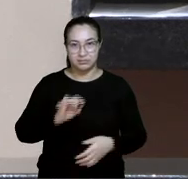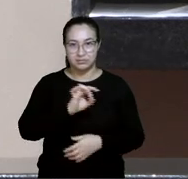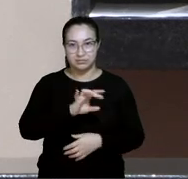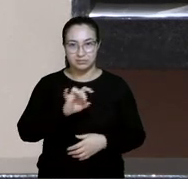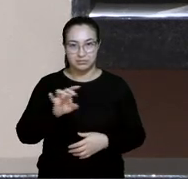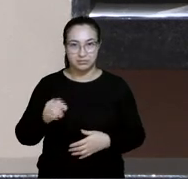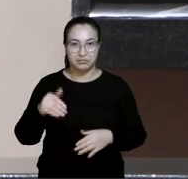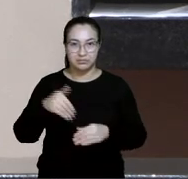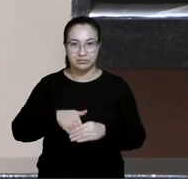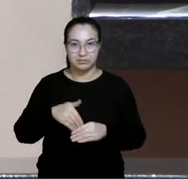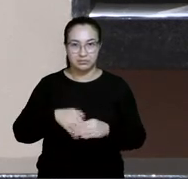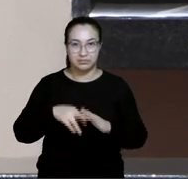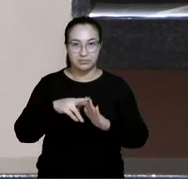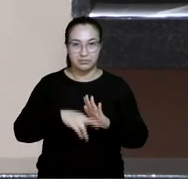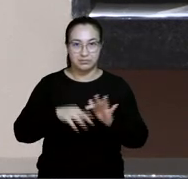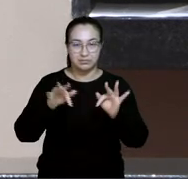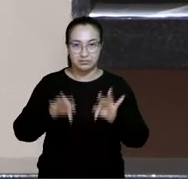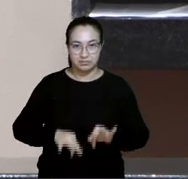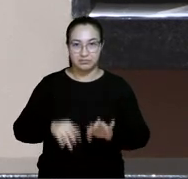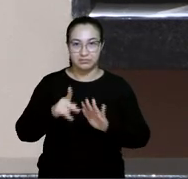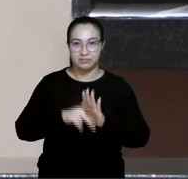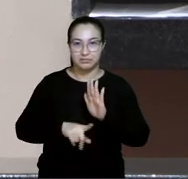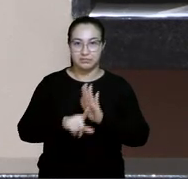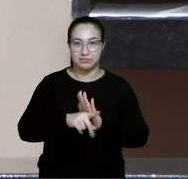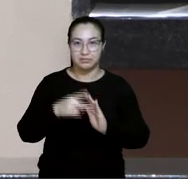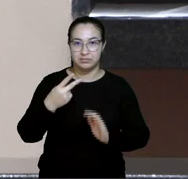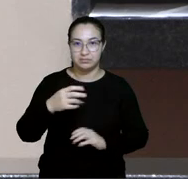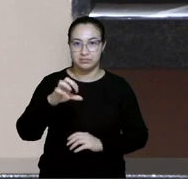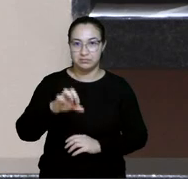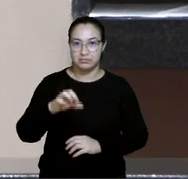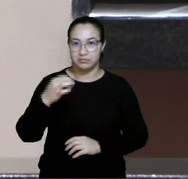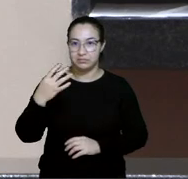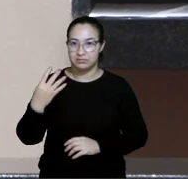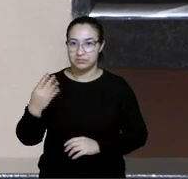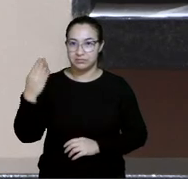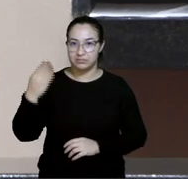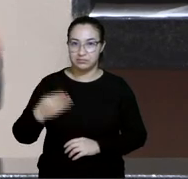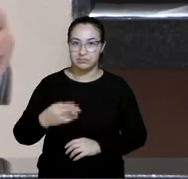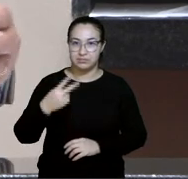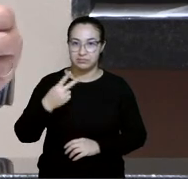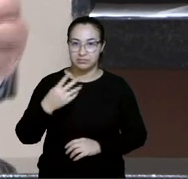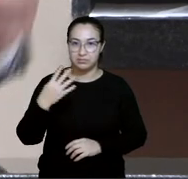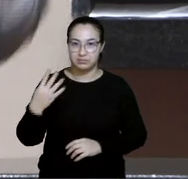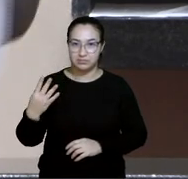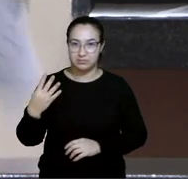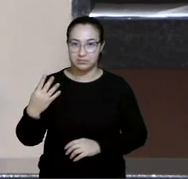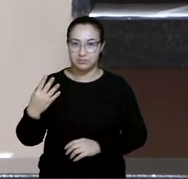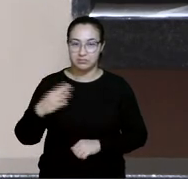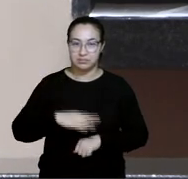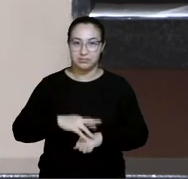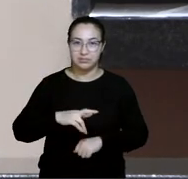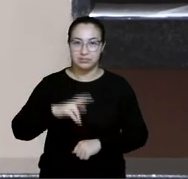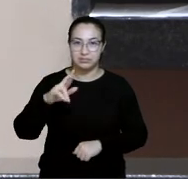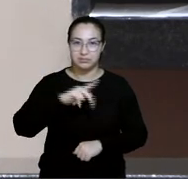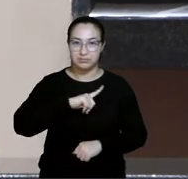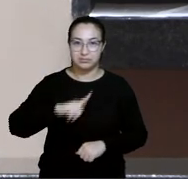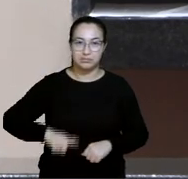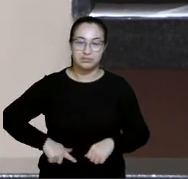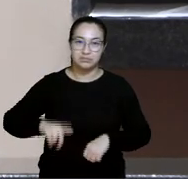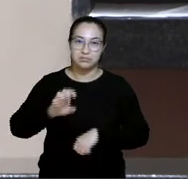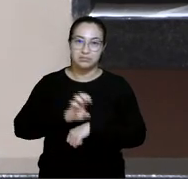Em votação, redação final do projeto de lei 294 de 2024, autor governador do